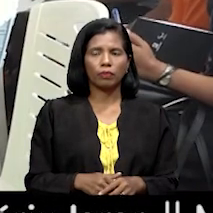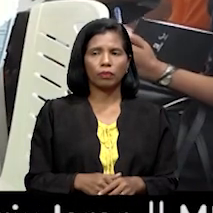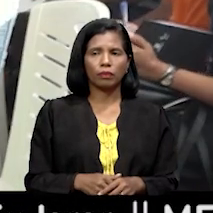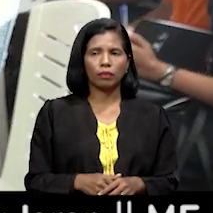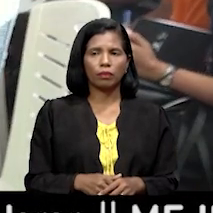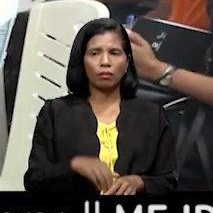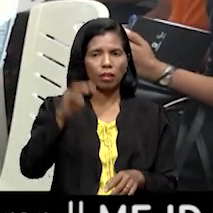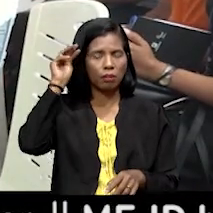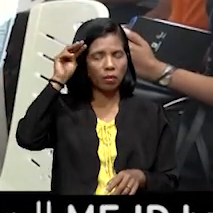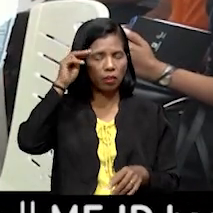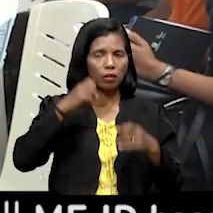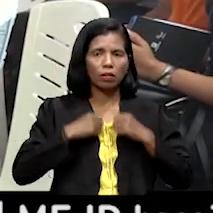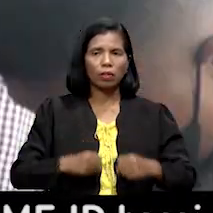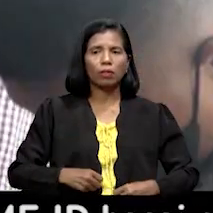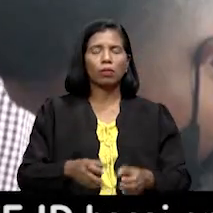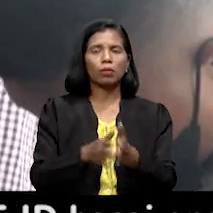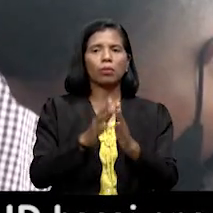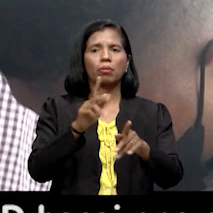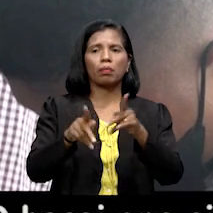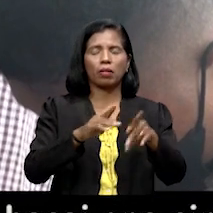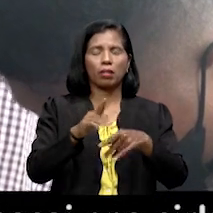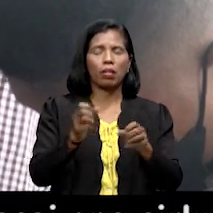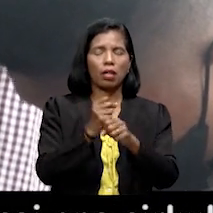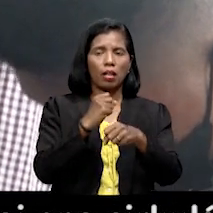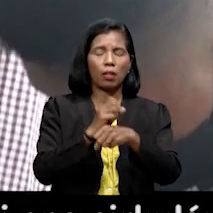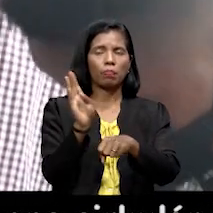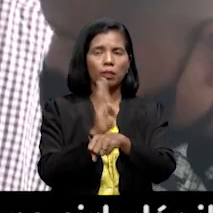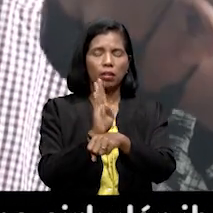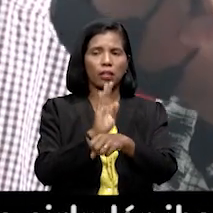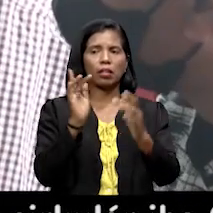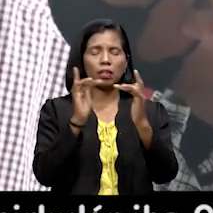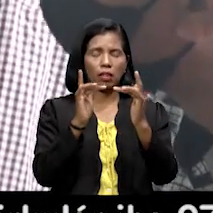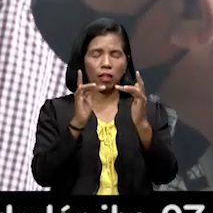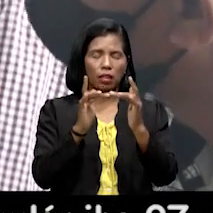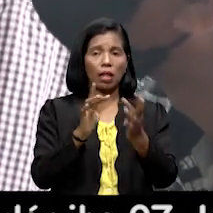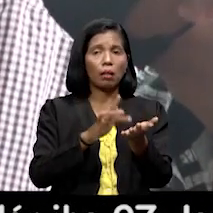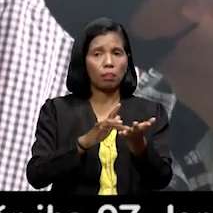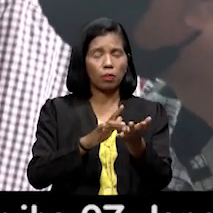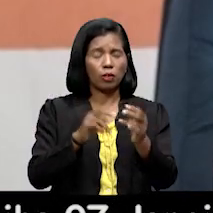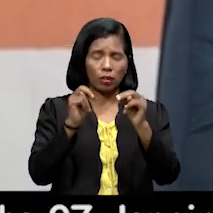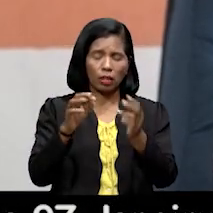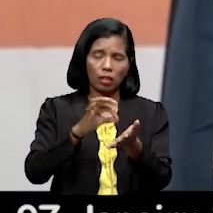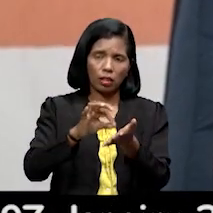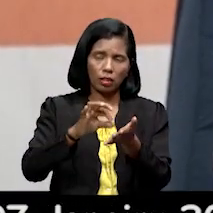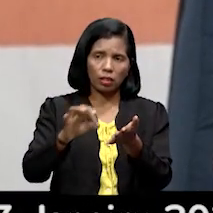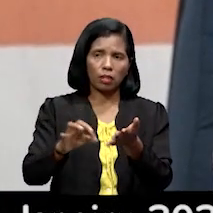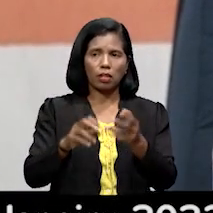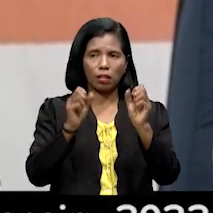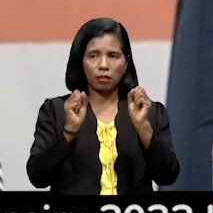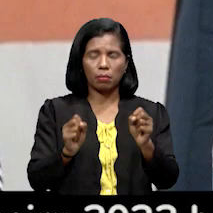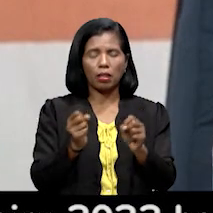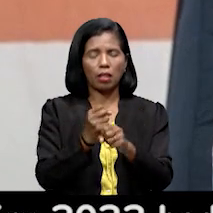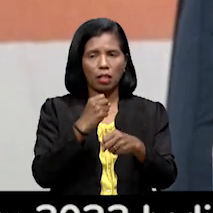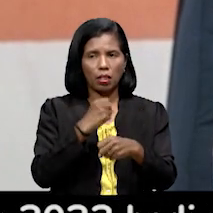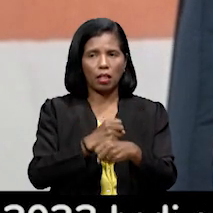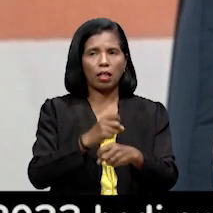Ministério da Saúde russo para cidadão Sira Nebehalau negócio online, vai mora que herbal tem que resista. Não é fácil rodihalo controlo,